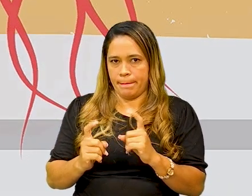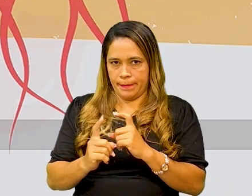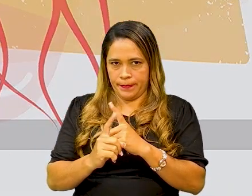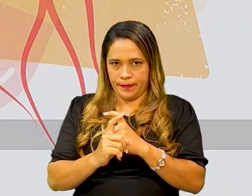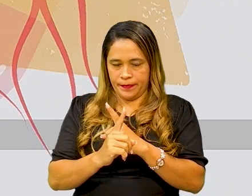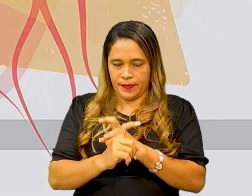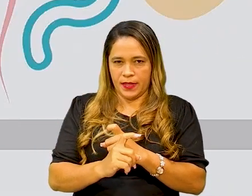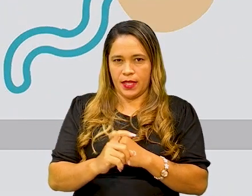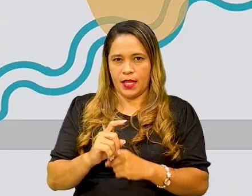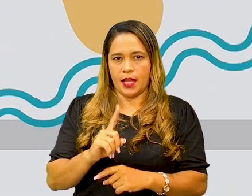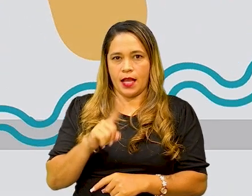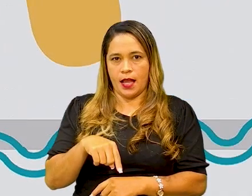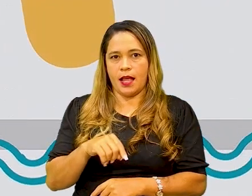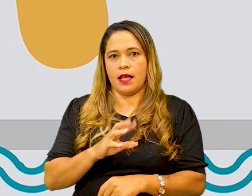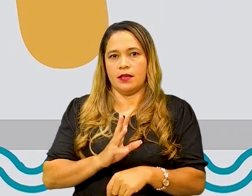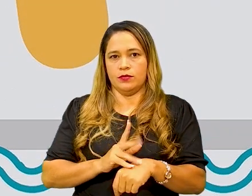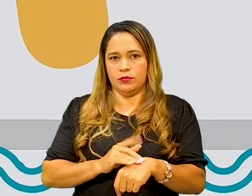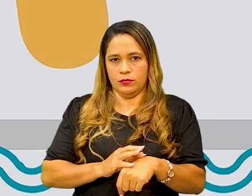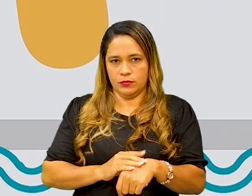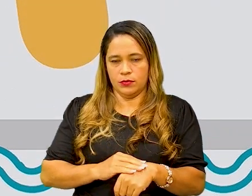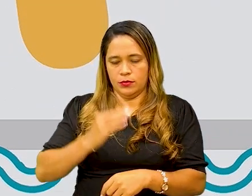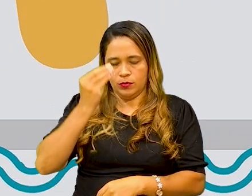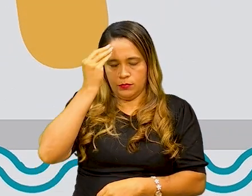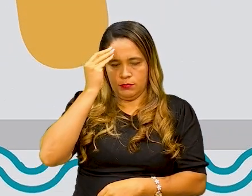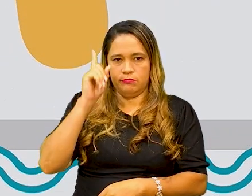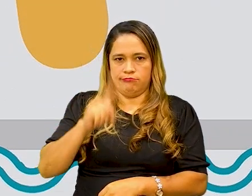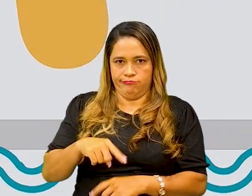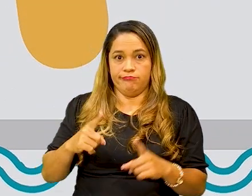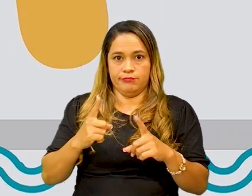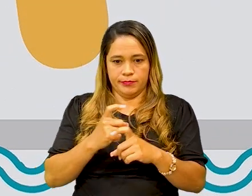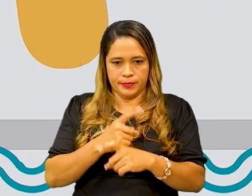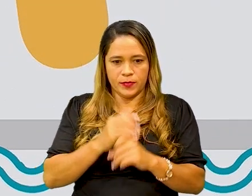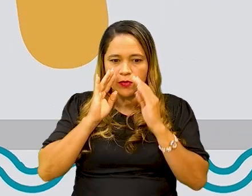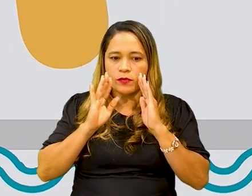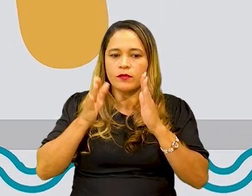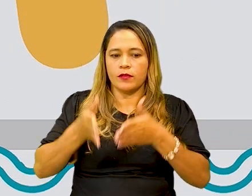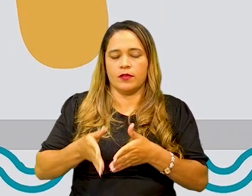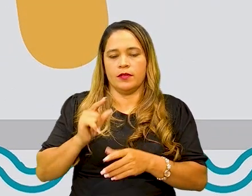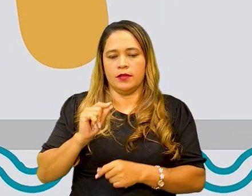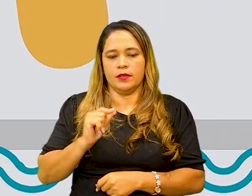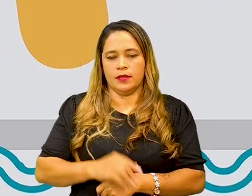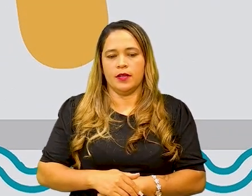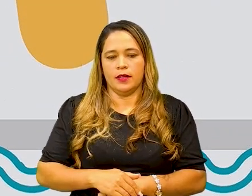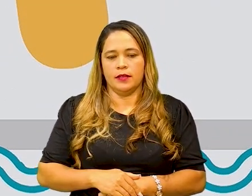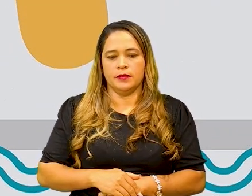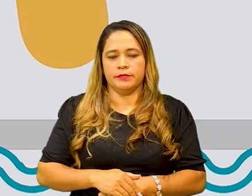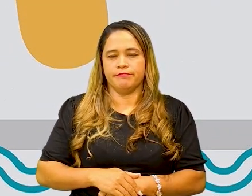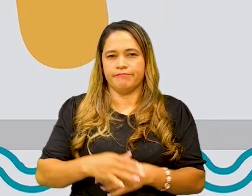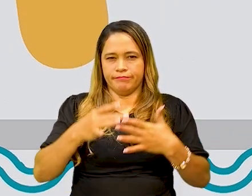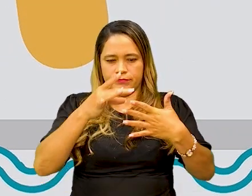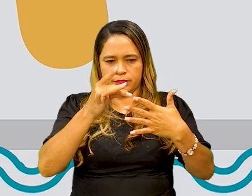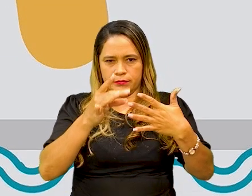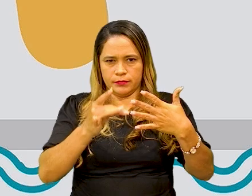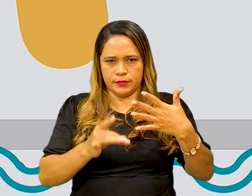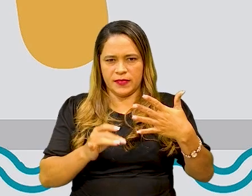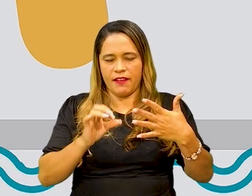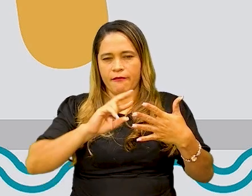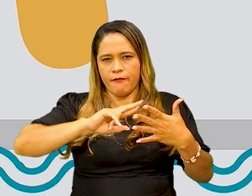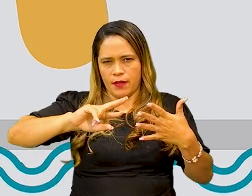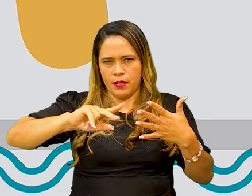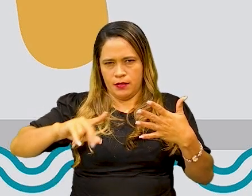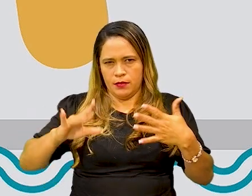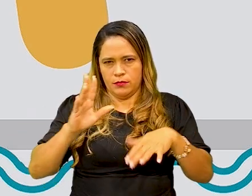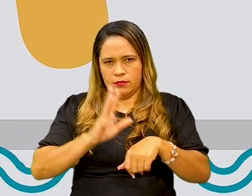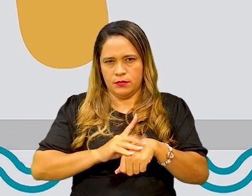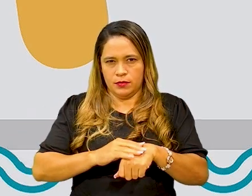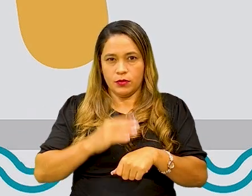doenças causadas pelas bactérias. E o nosso foco, então, vai ser definir várias dessas doenças. Eu vou listar para